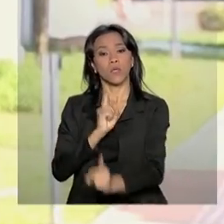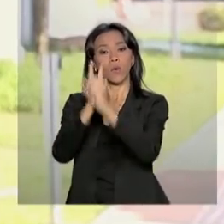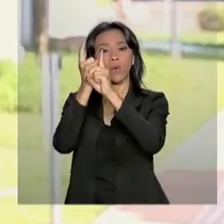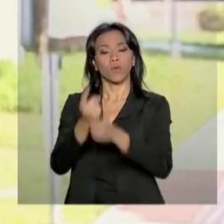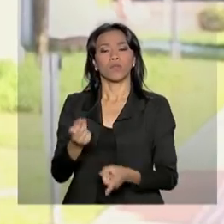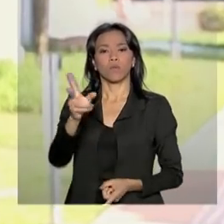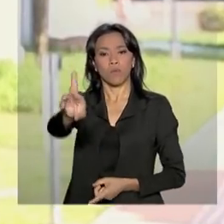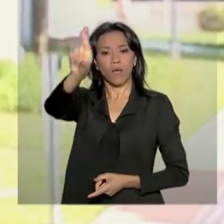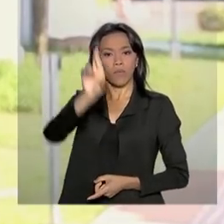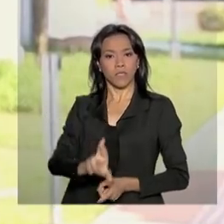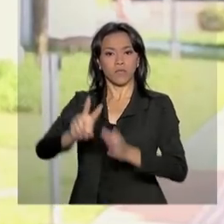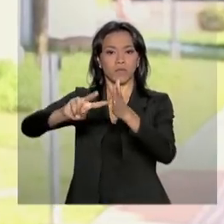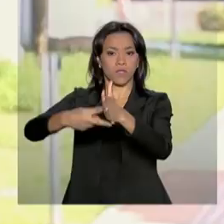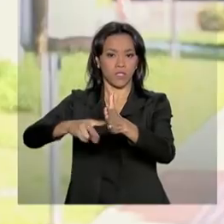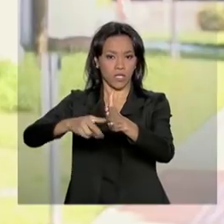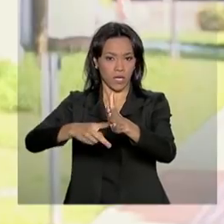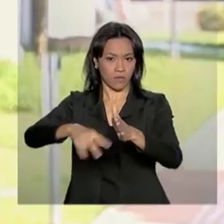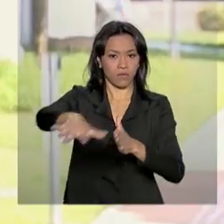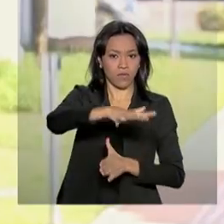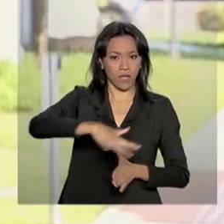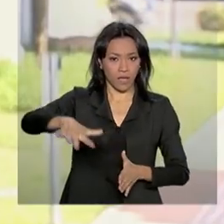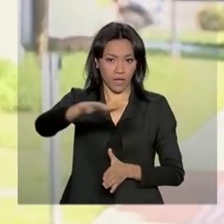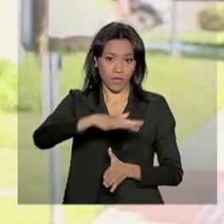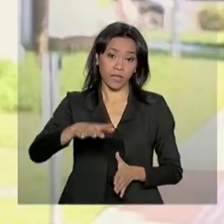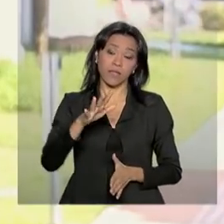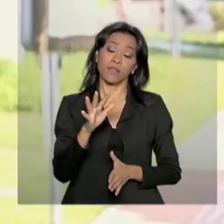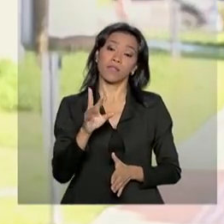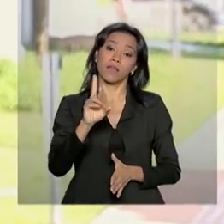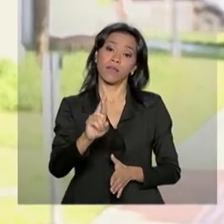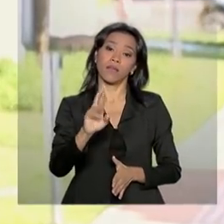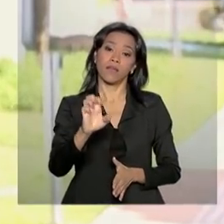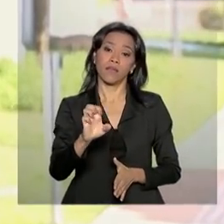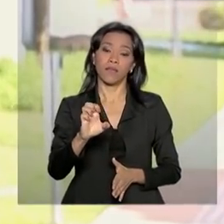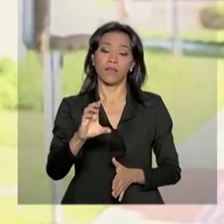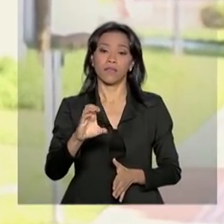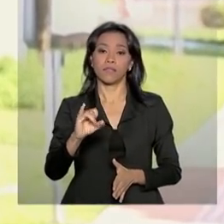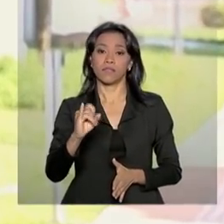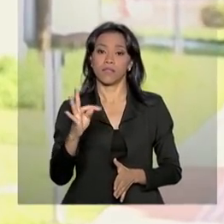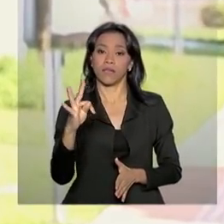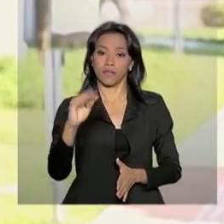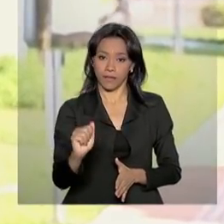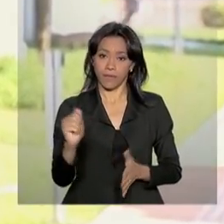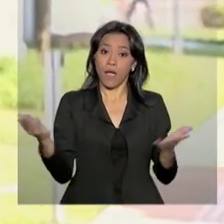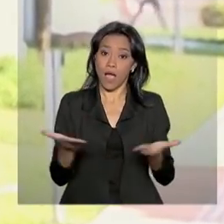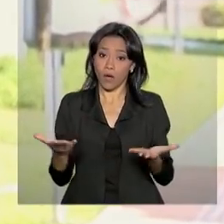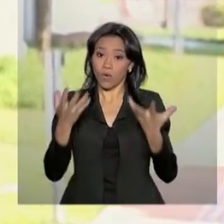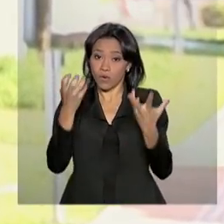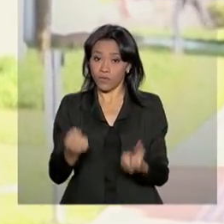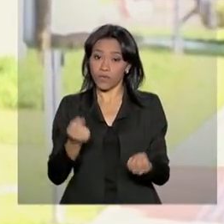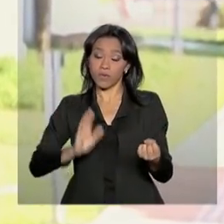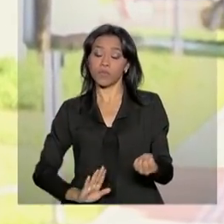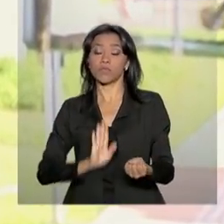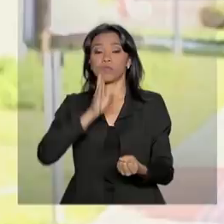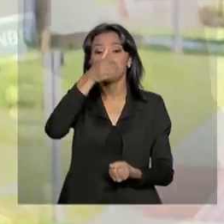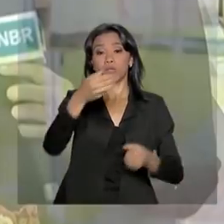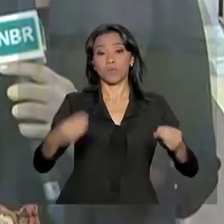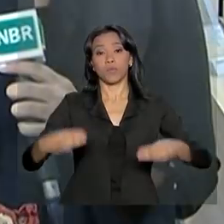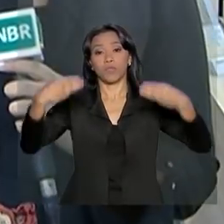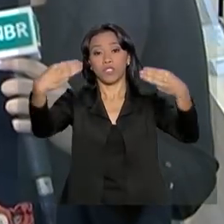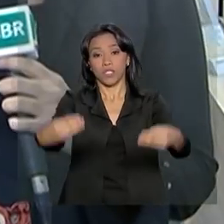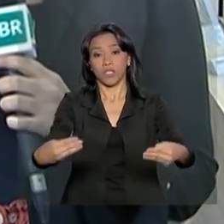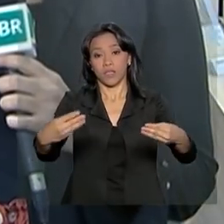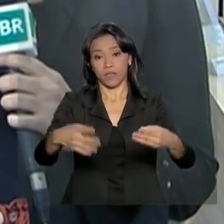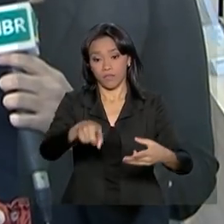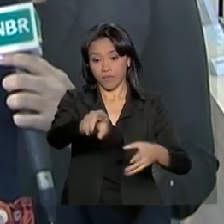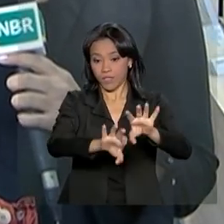Sindicato Nacional dos Auditores Fiscais da Receita Federal. Agora a gente vai direto para o Ministério da Infraestrutura, onde a